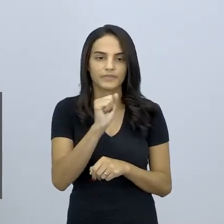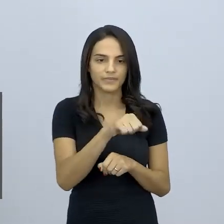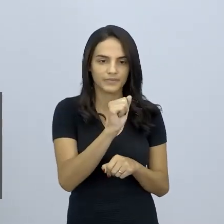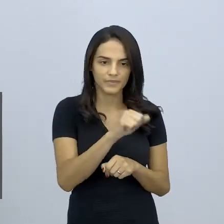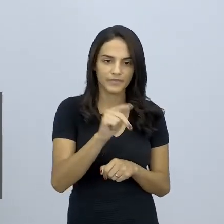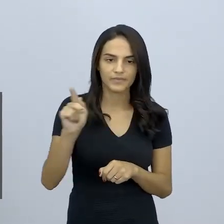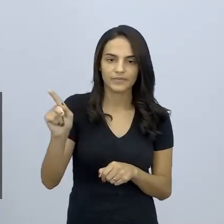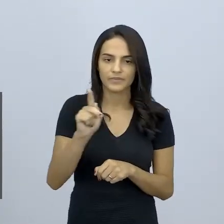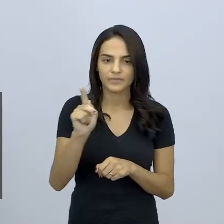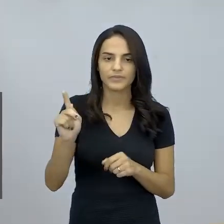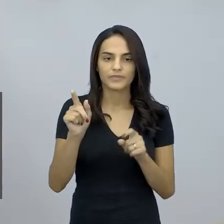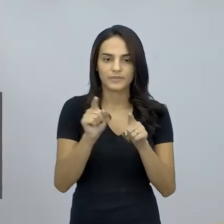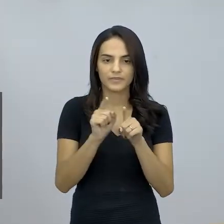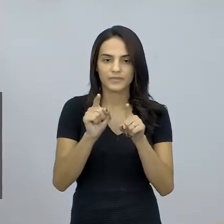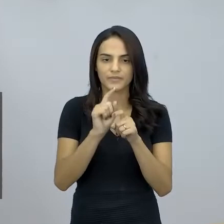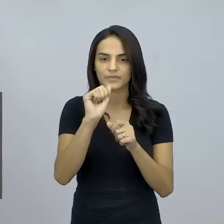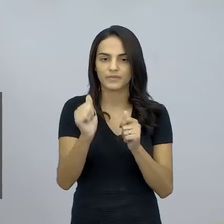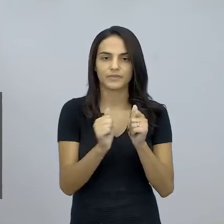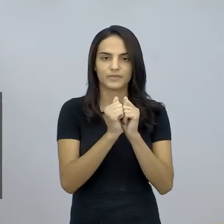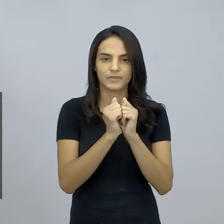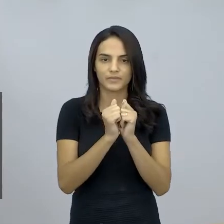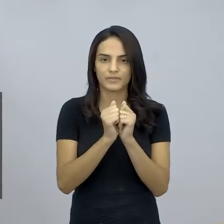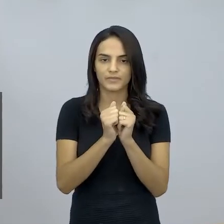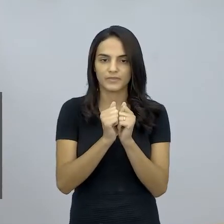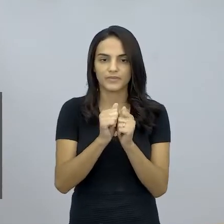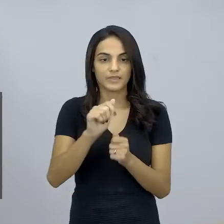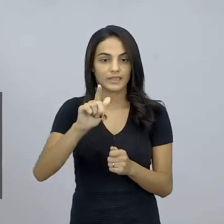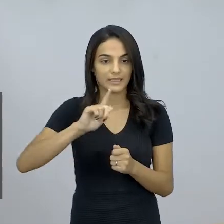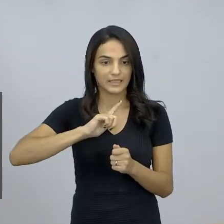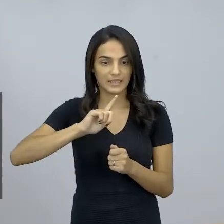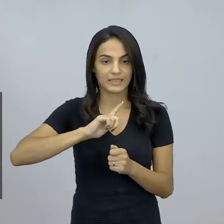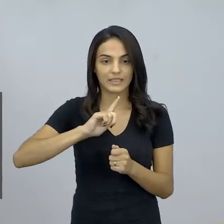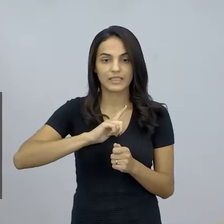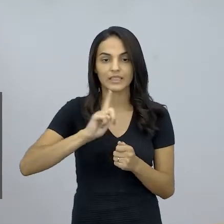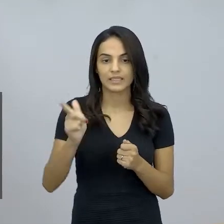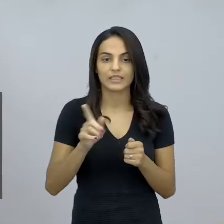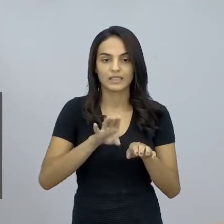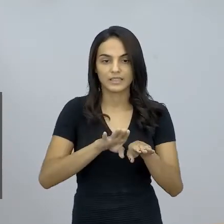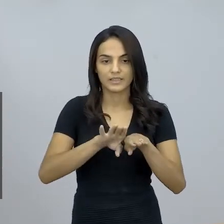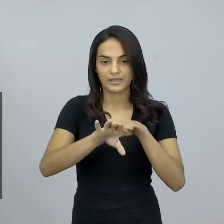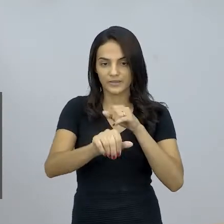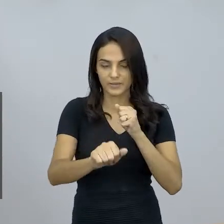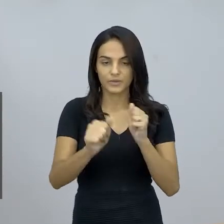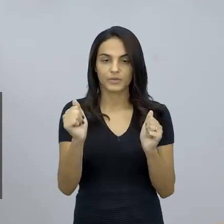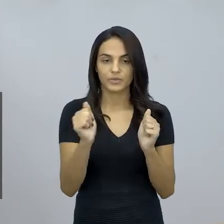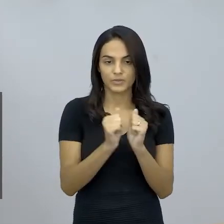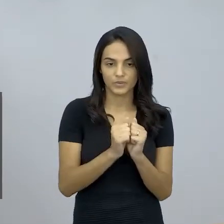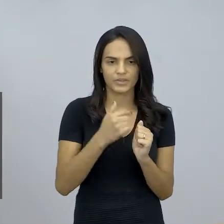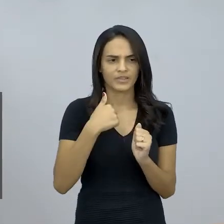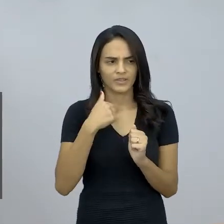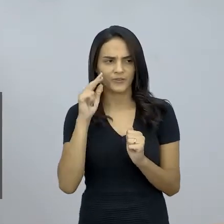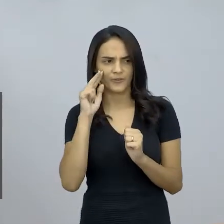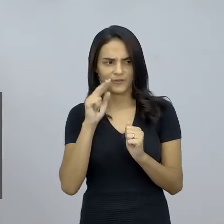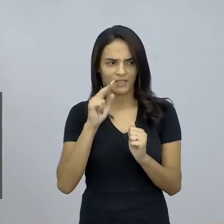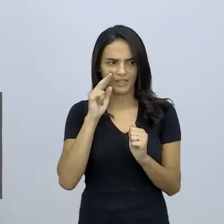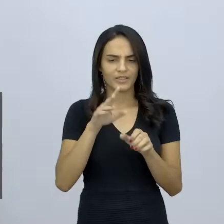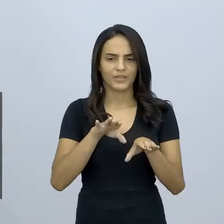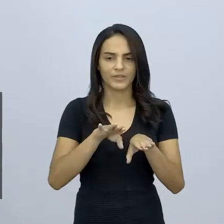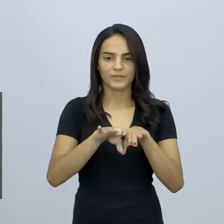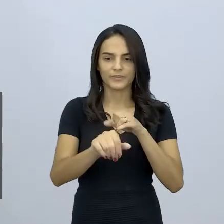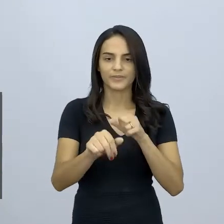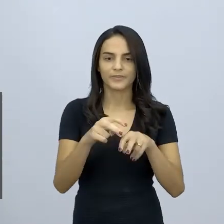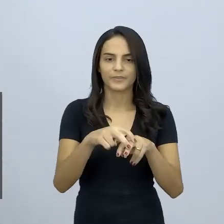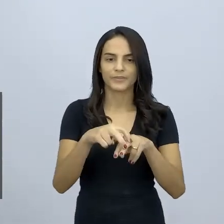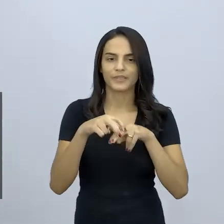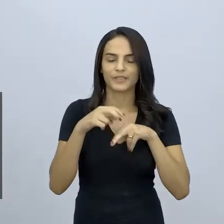aí que estão aí e que, né, tem nos visto nas nossas formações. Eu assisto as formações, por isso que eu